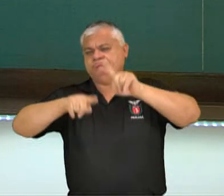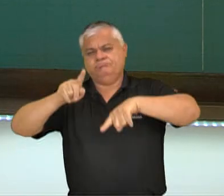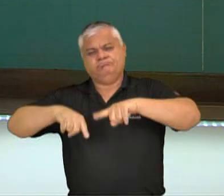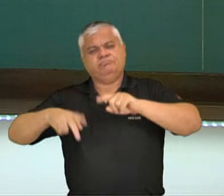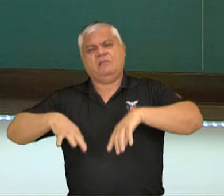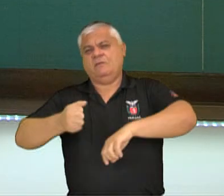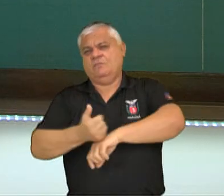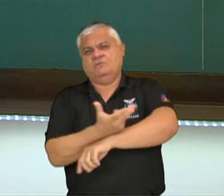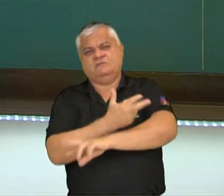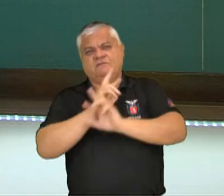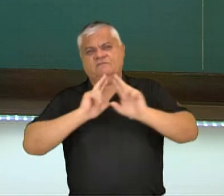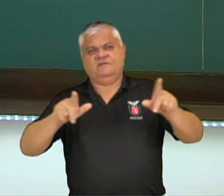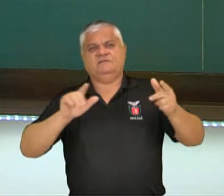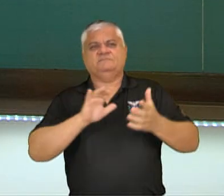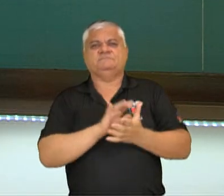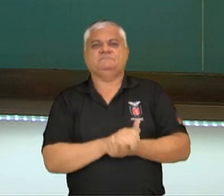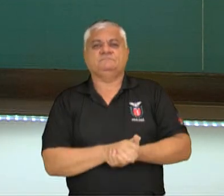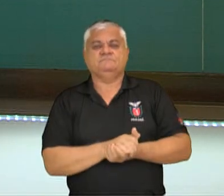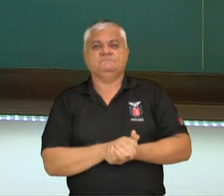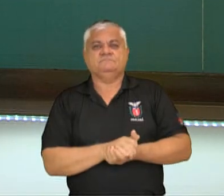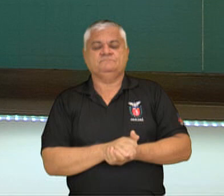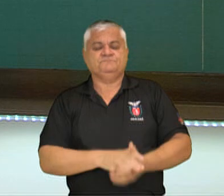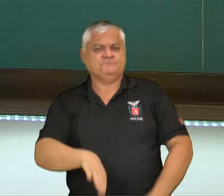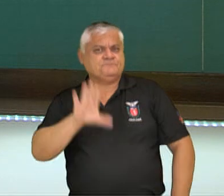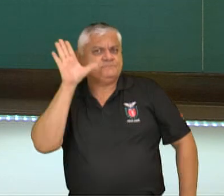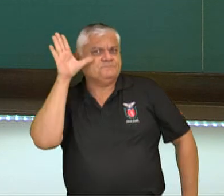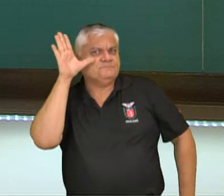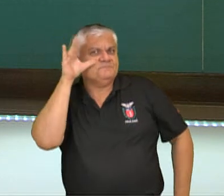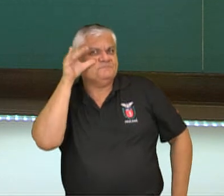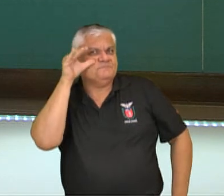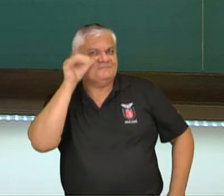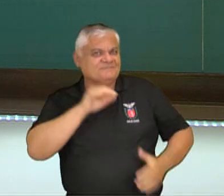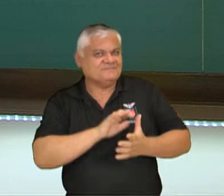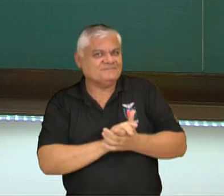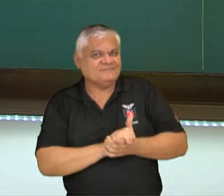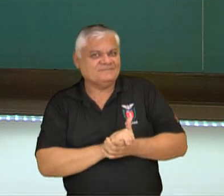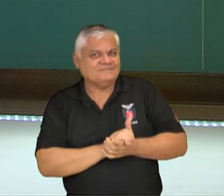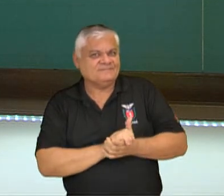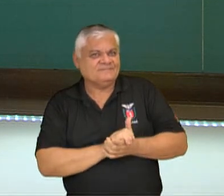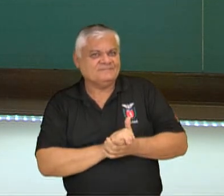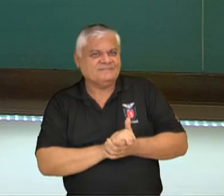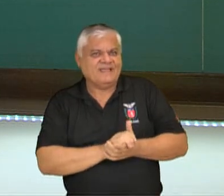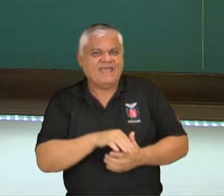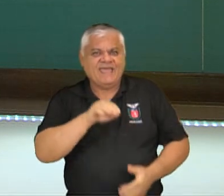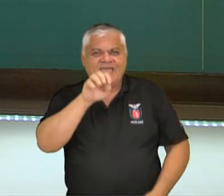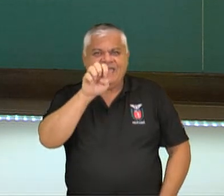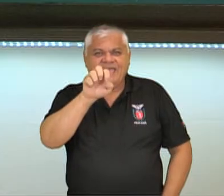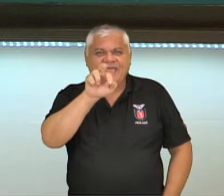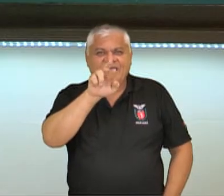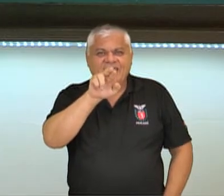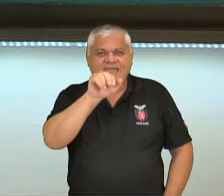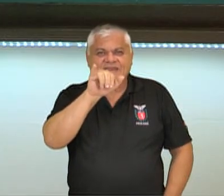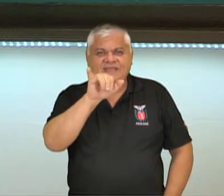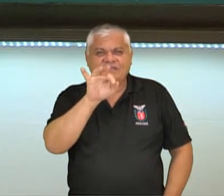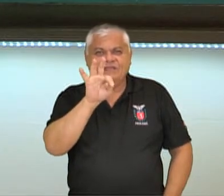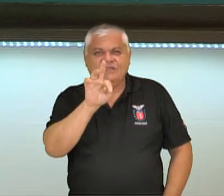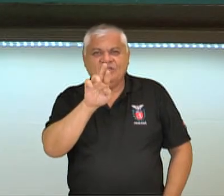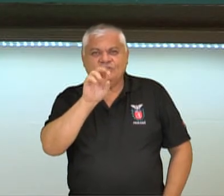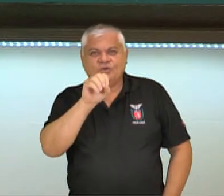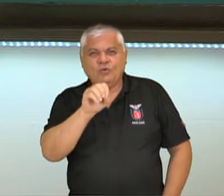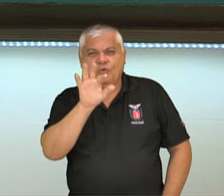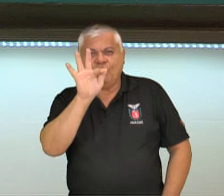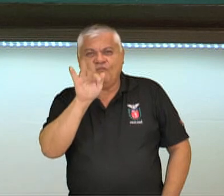que nós passamos. Uma curiosidade aí, você sabe o que é a eritrofobia? Talvez você